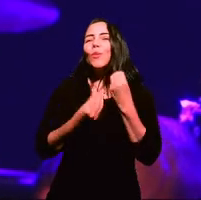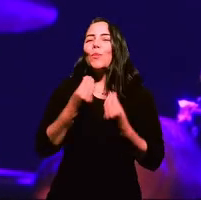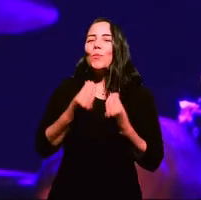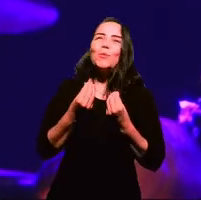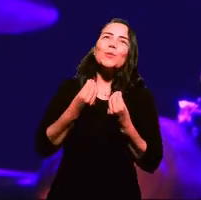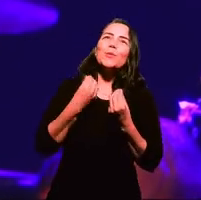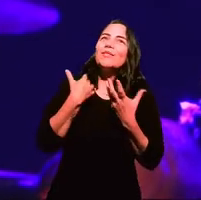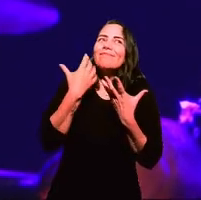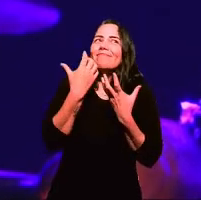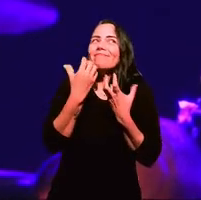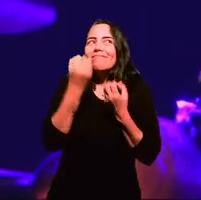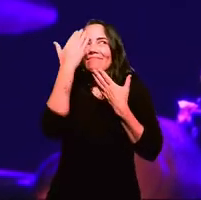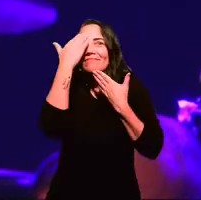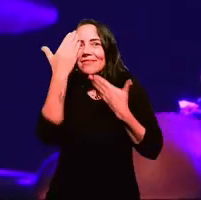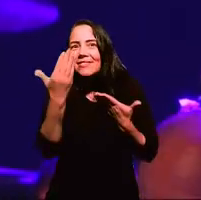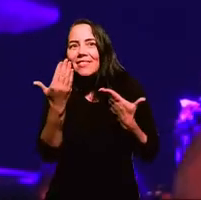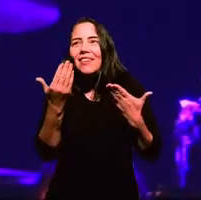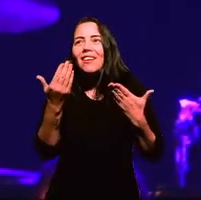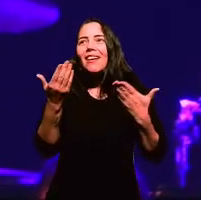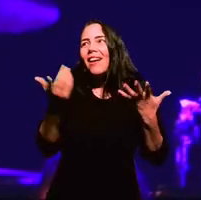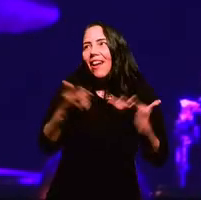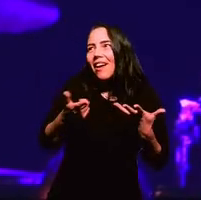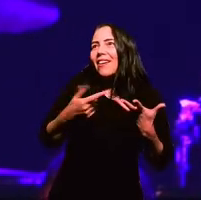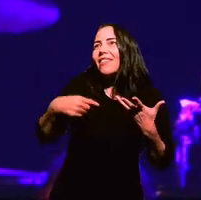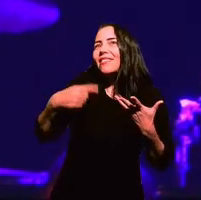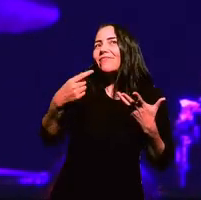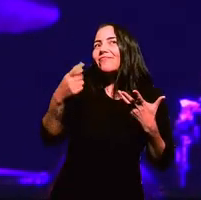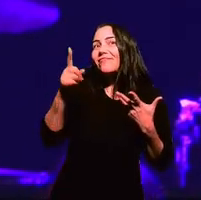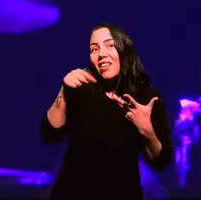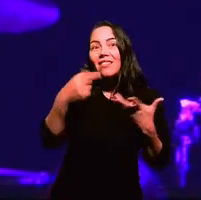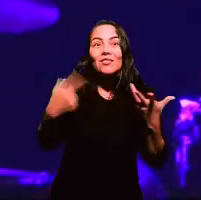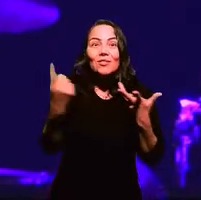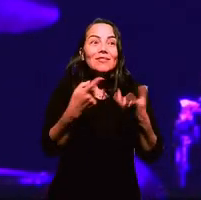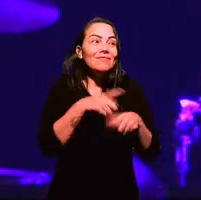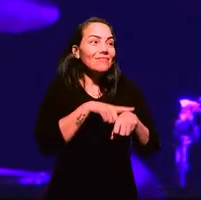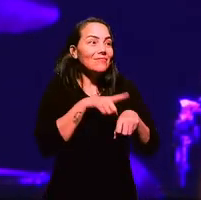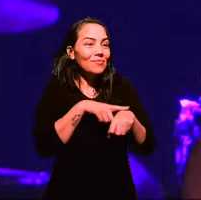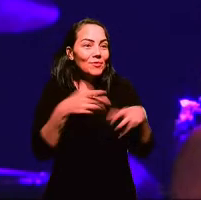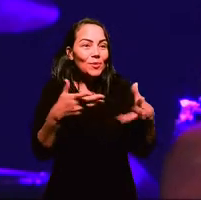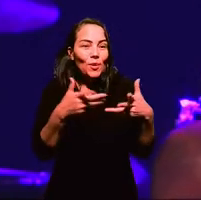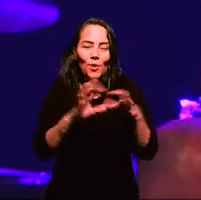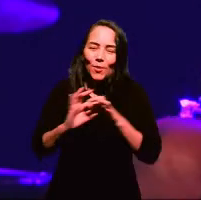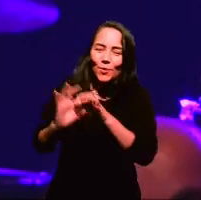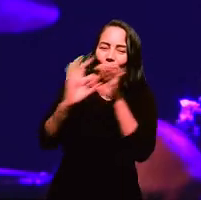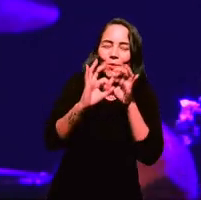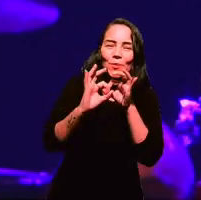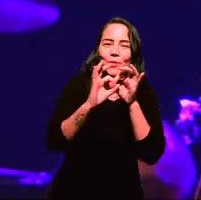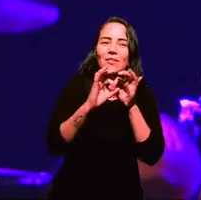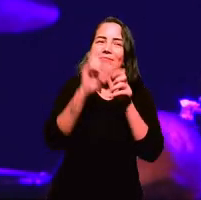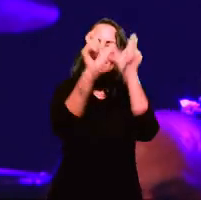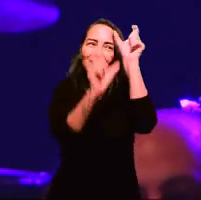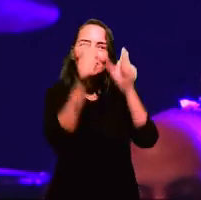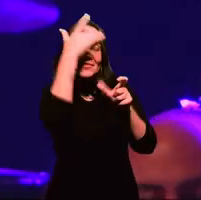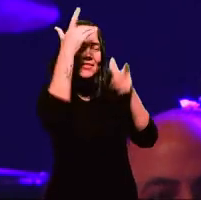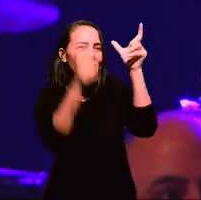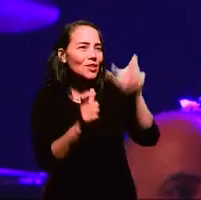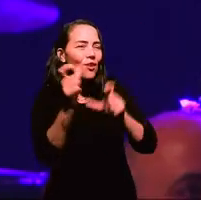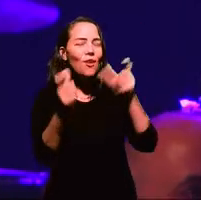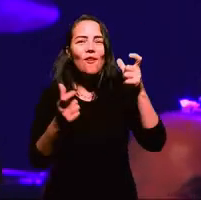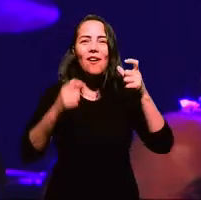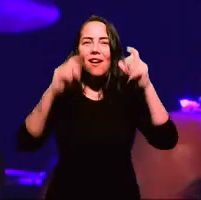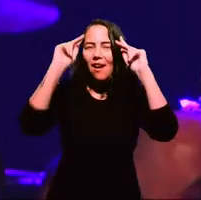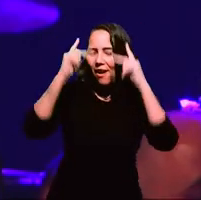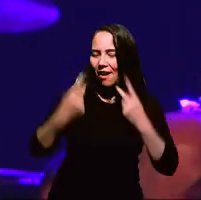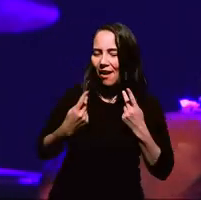gente agradecer, de nós contemplarmos esse momento de comunhão entre seres humanos na